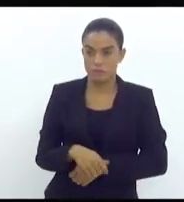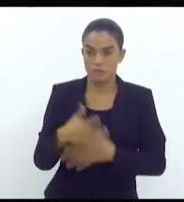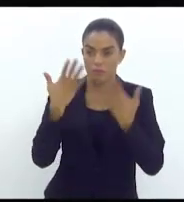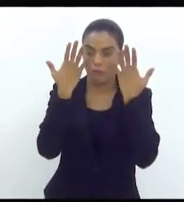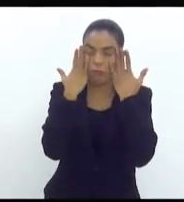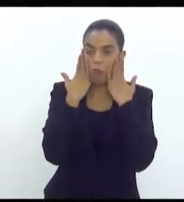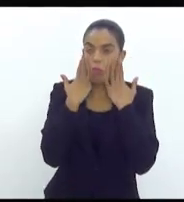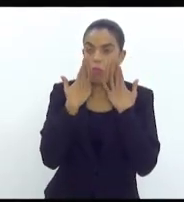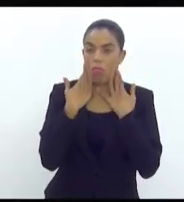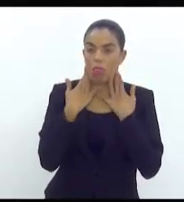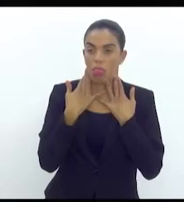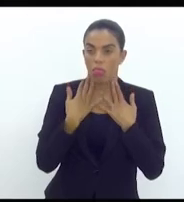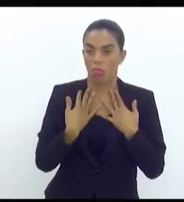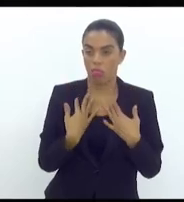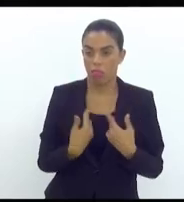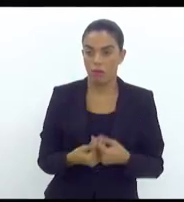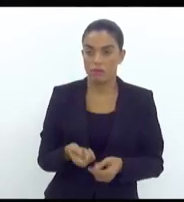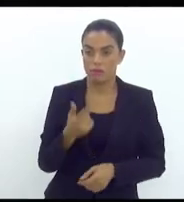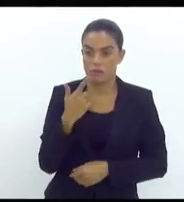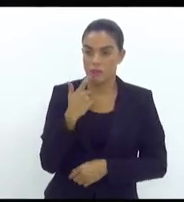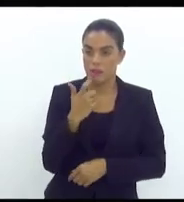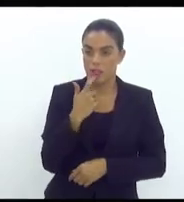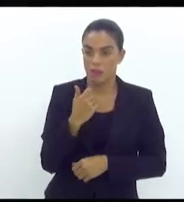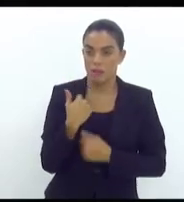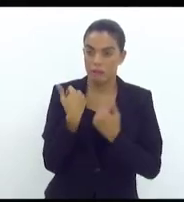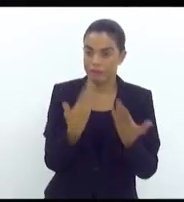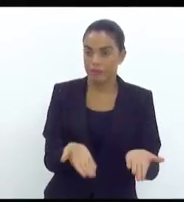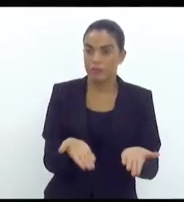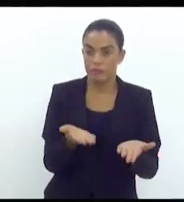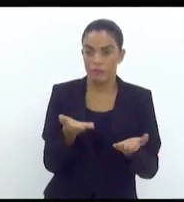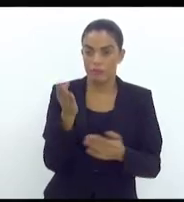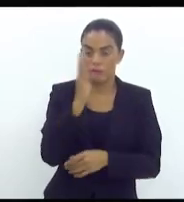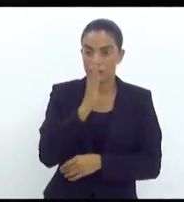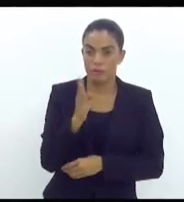sangue pela população do Brasil